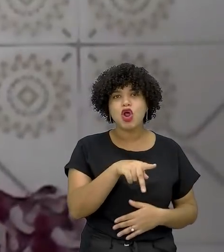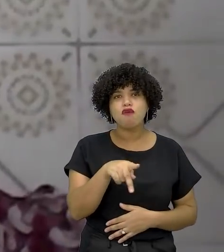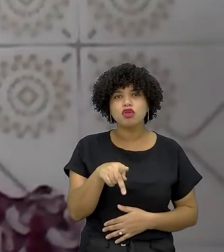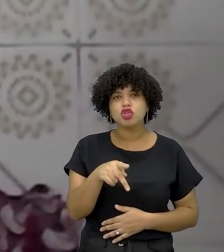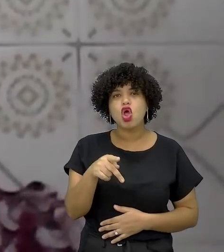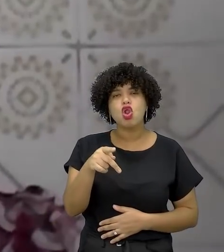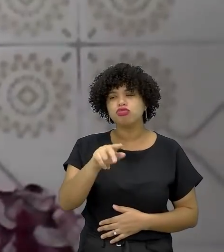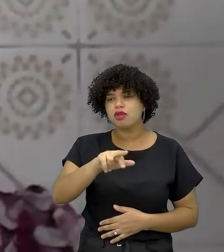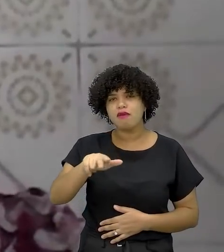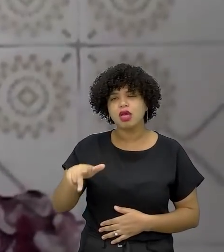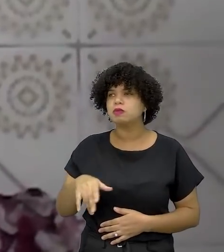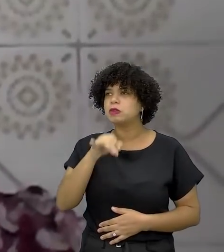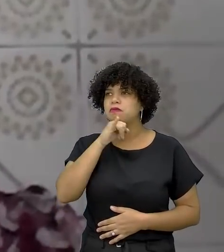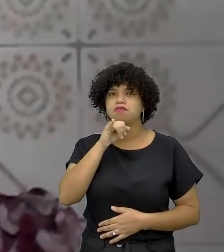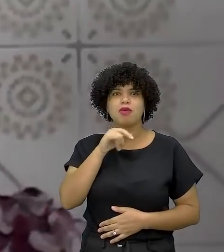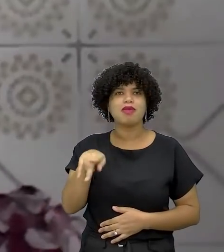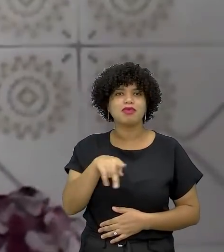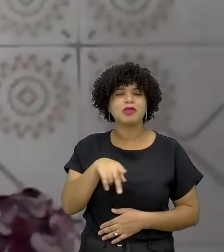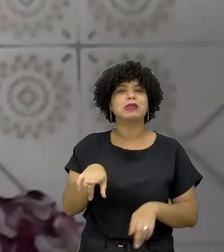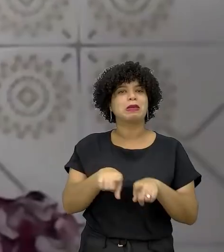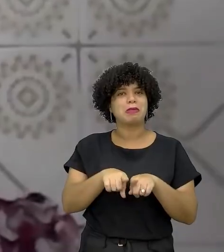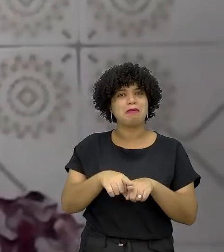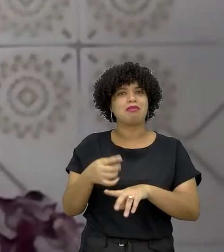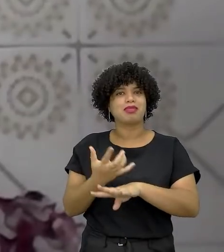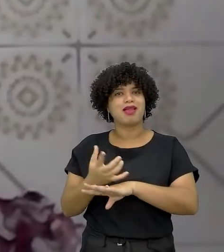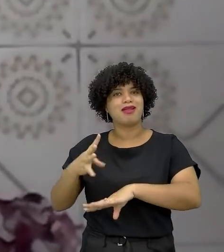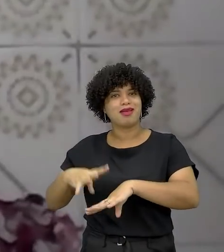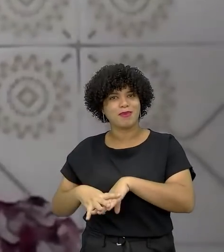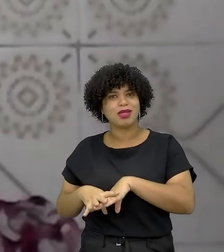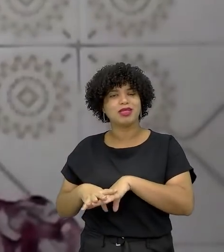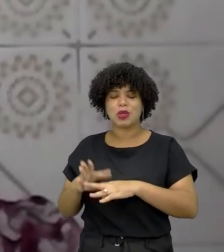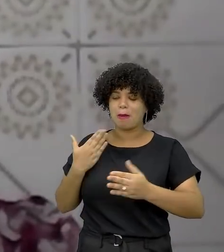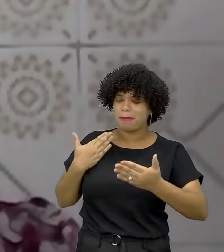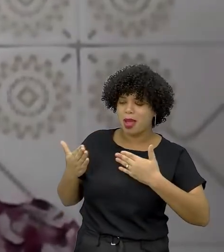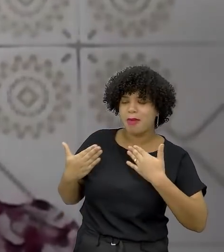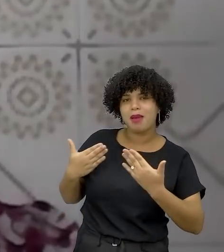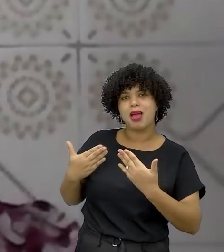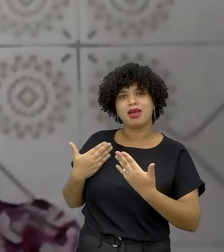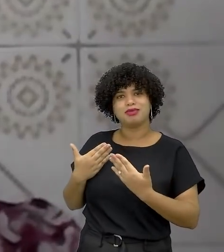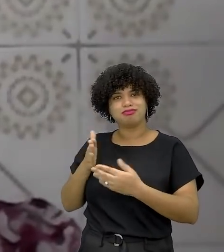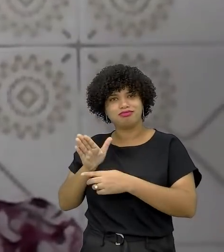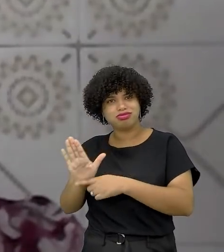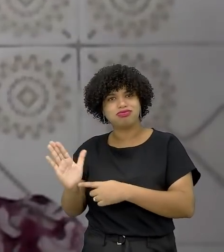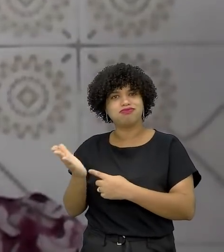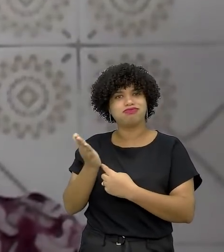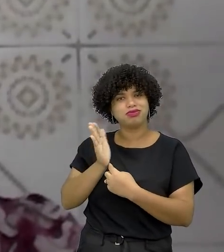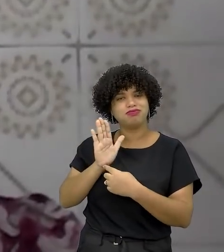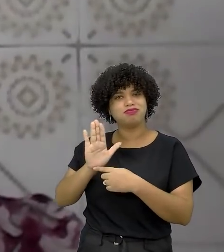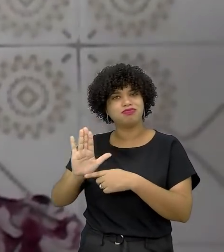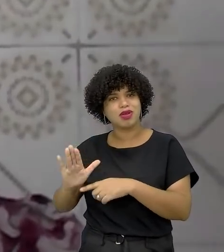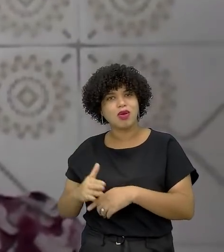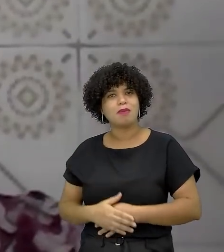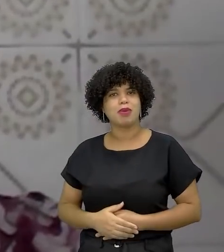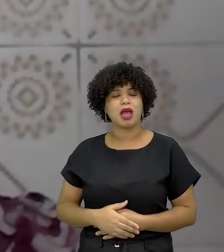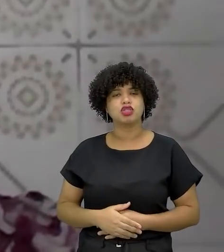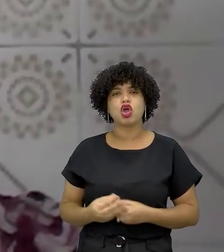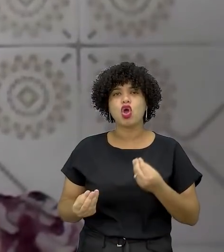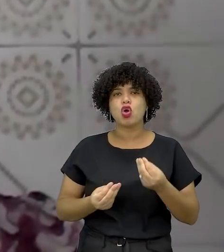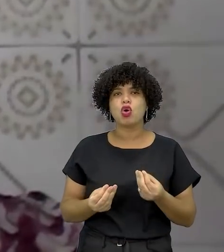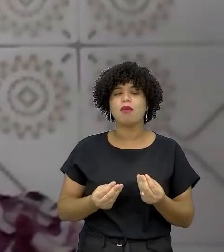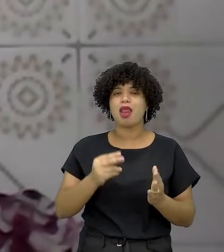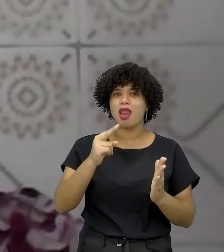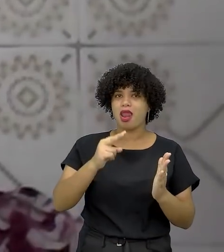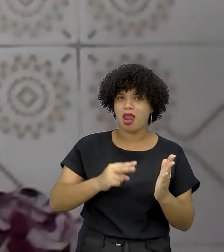conversa sobre elas, sempre focando o quê, pessoal? Aqui a nossa intenção é focar leitura e escrita